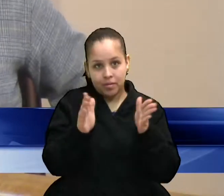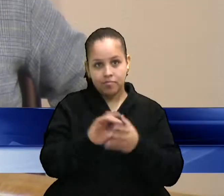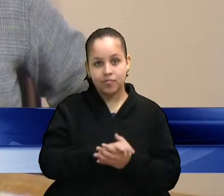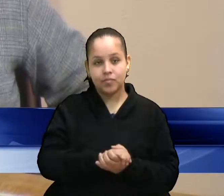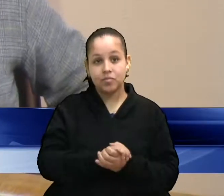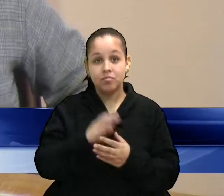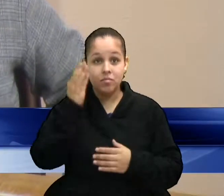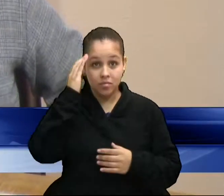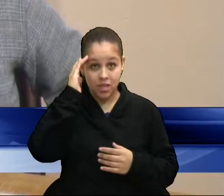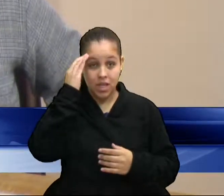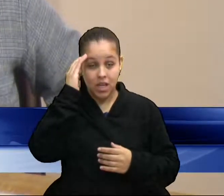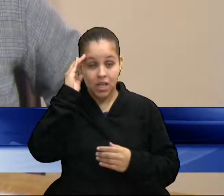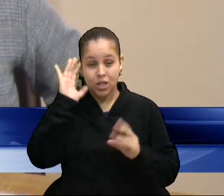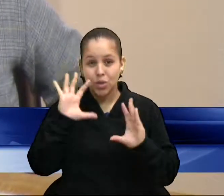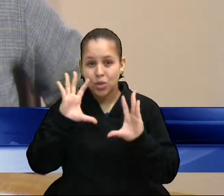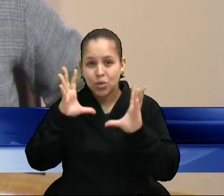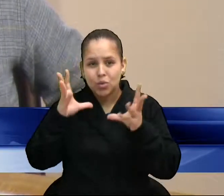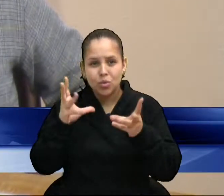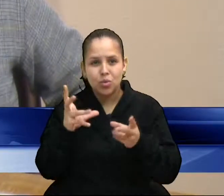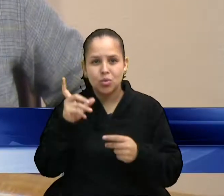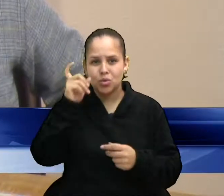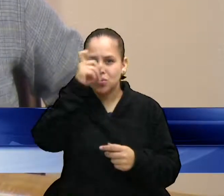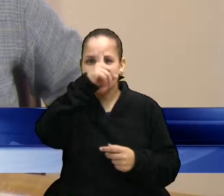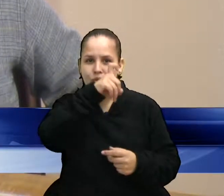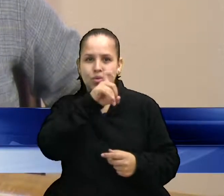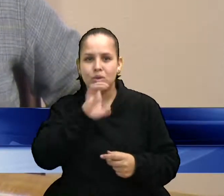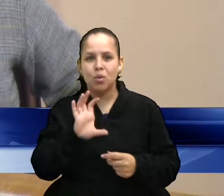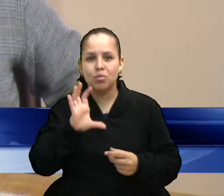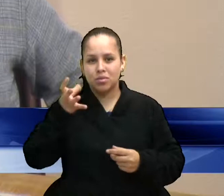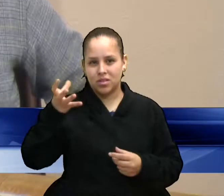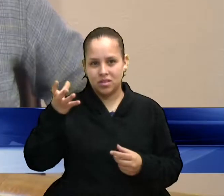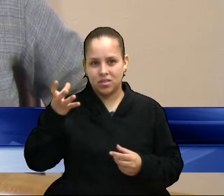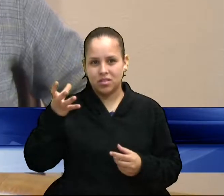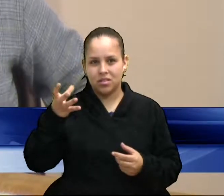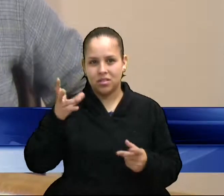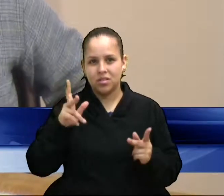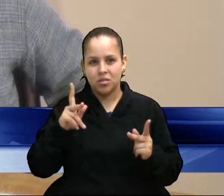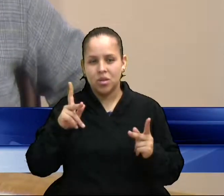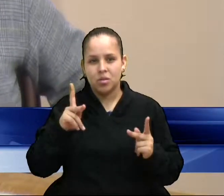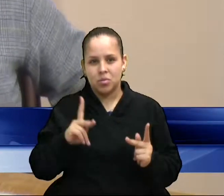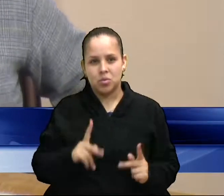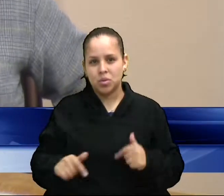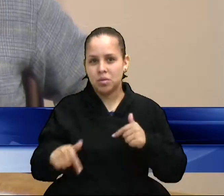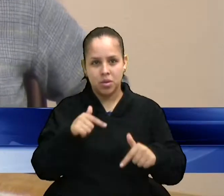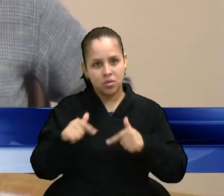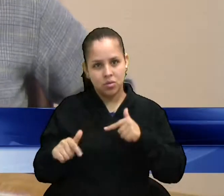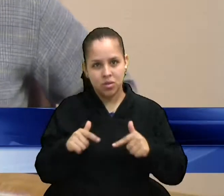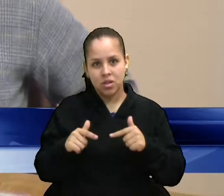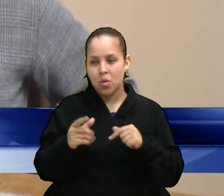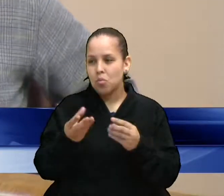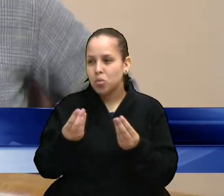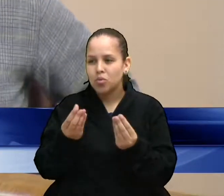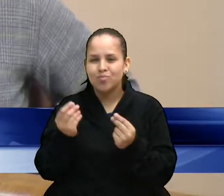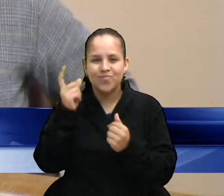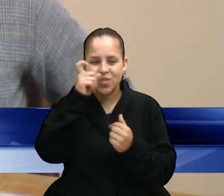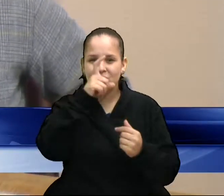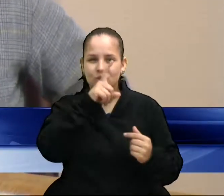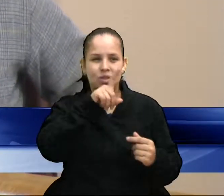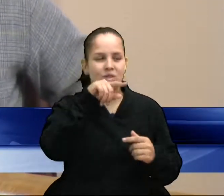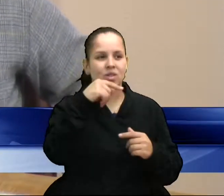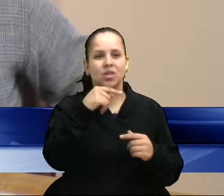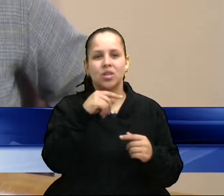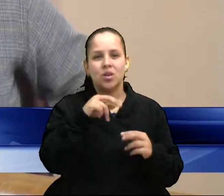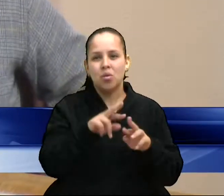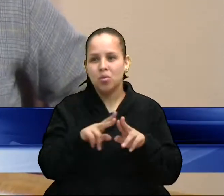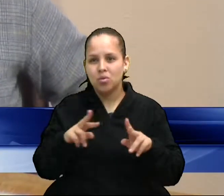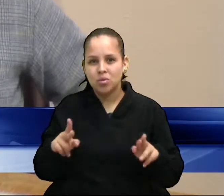que todas as dificuldades que hoje os operadores estão enfrentando, né? Que são diversas. Aonde que se tem dificuldade de mão de